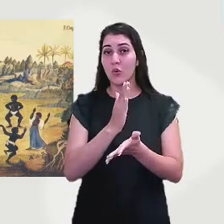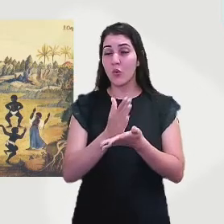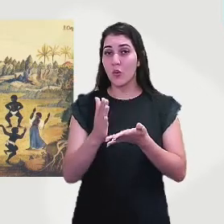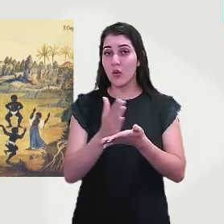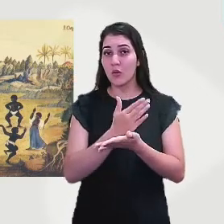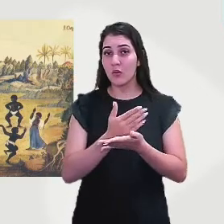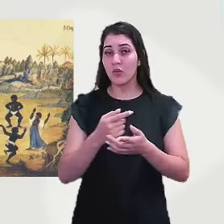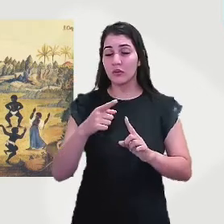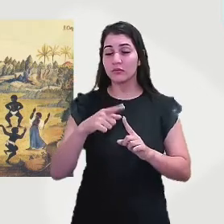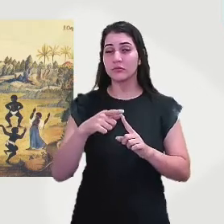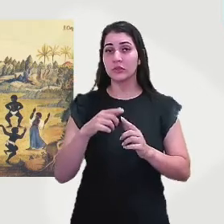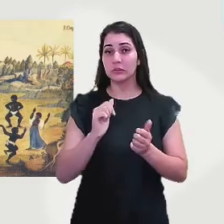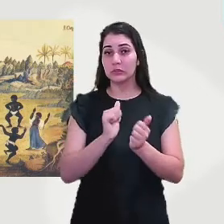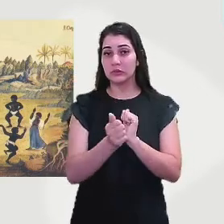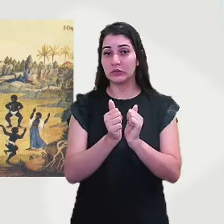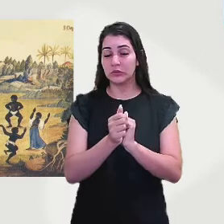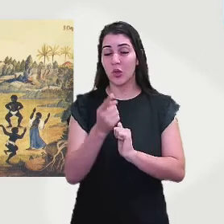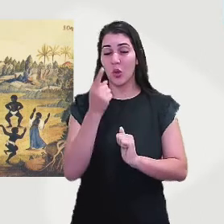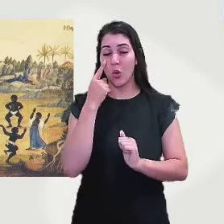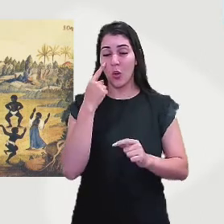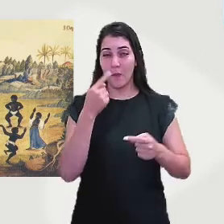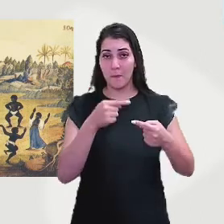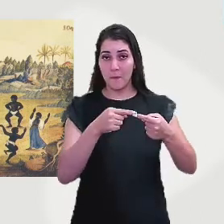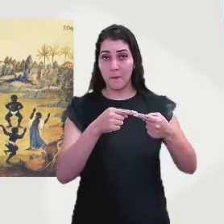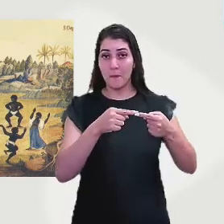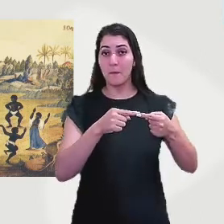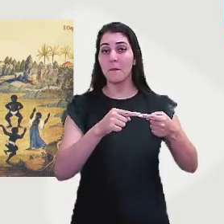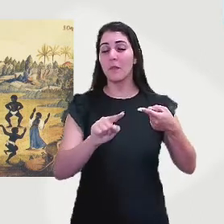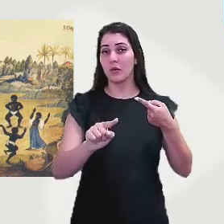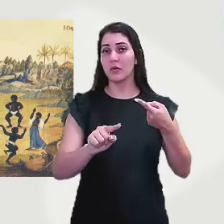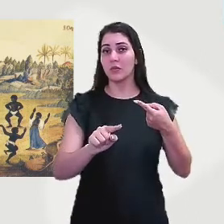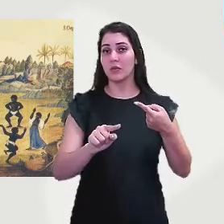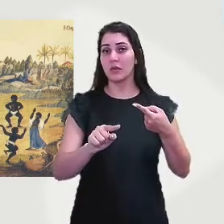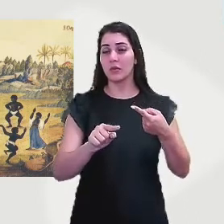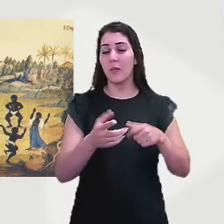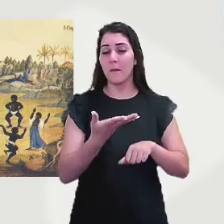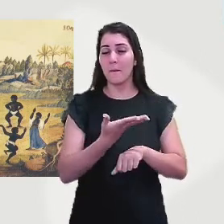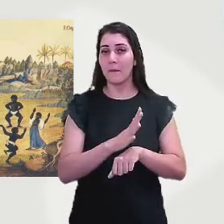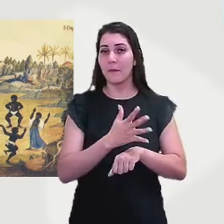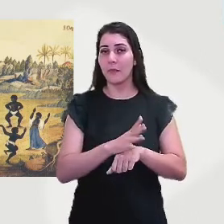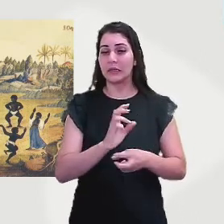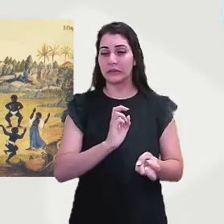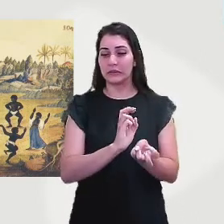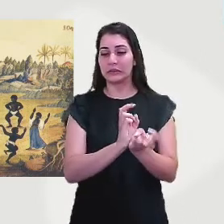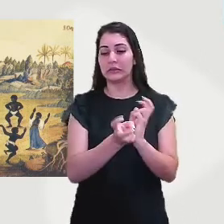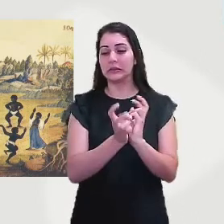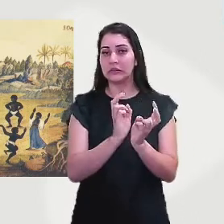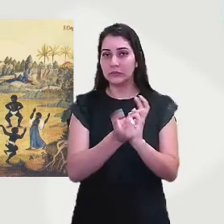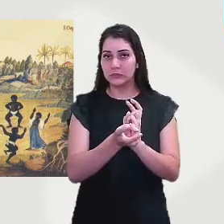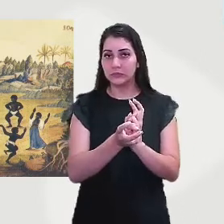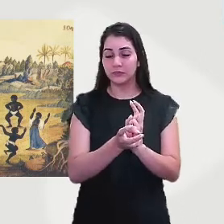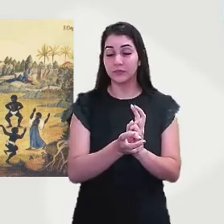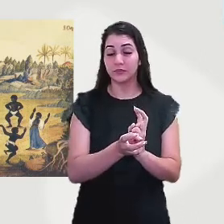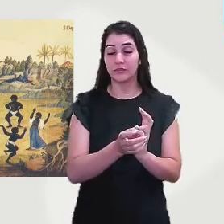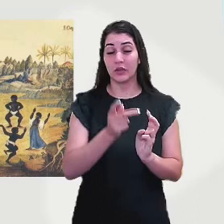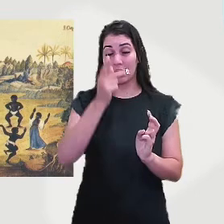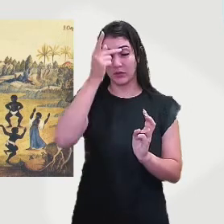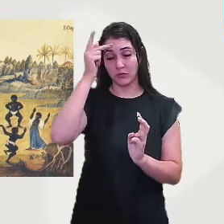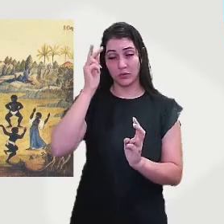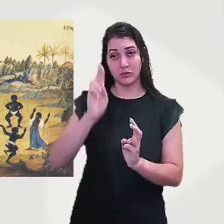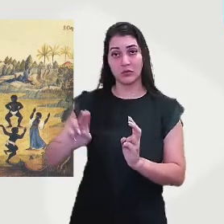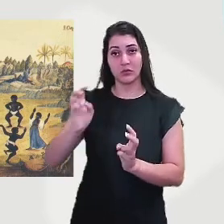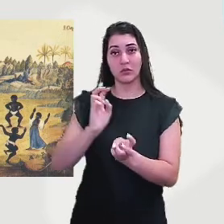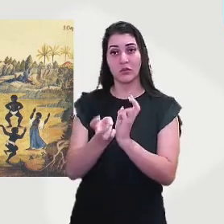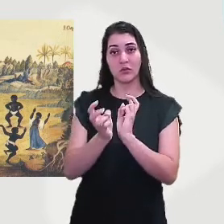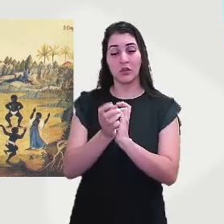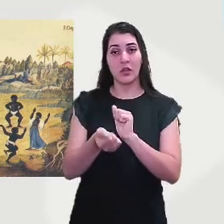como era. Era proibido eles praticar a capoeira. Os capoeiristas adaptaram os